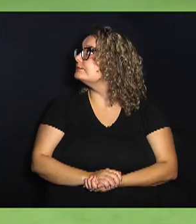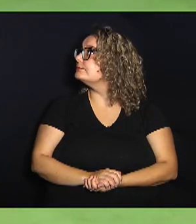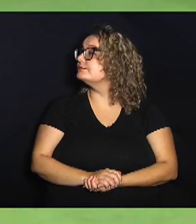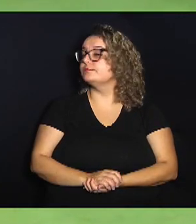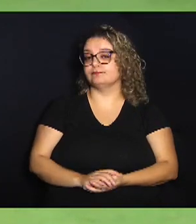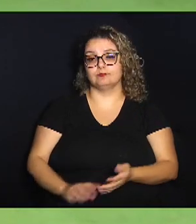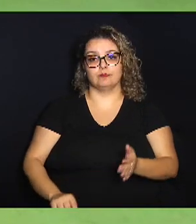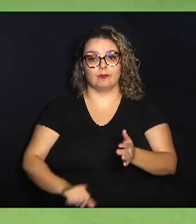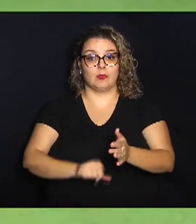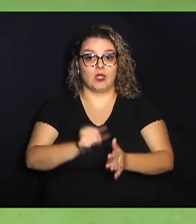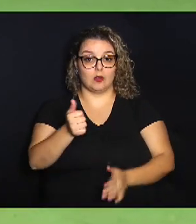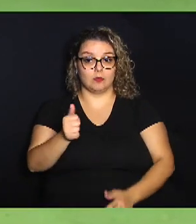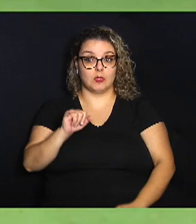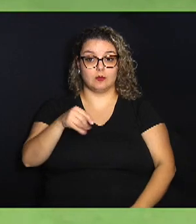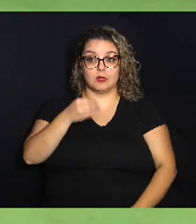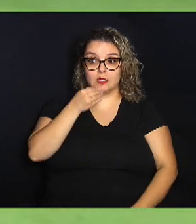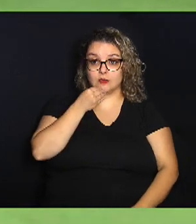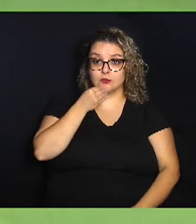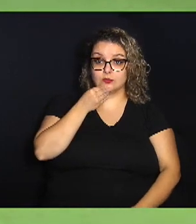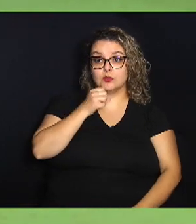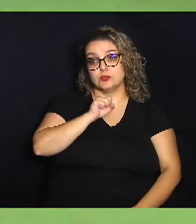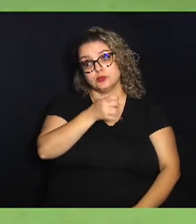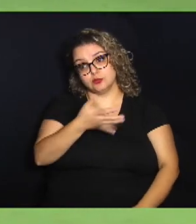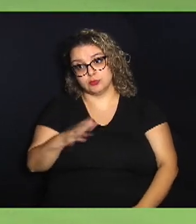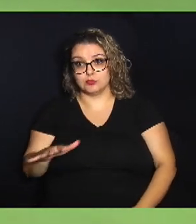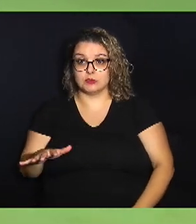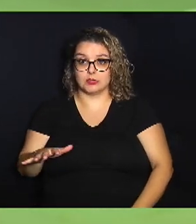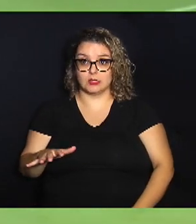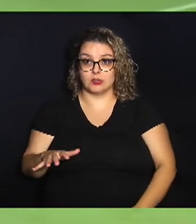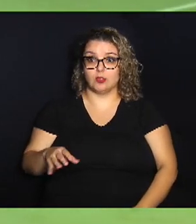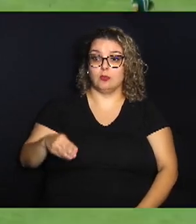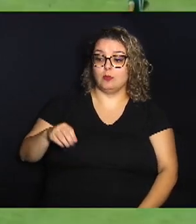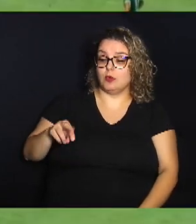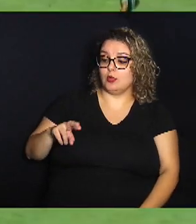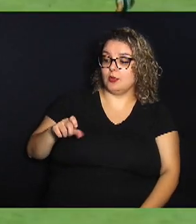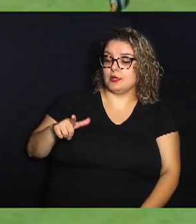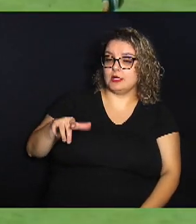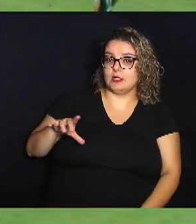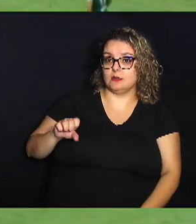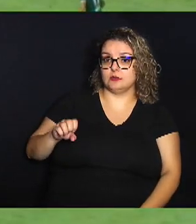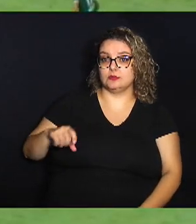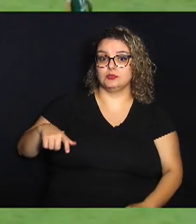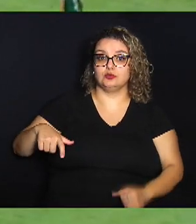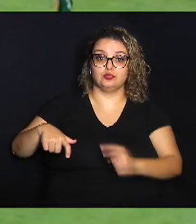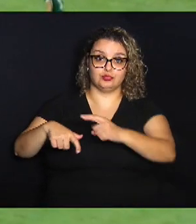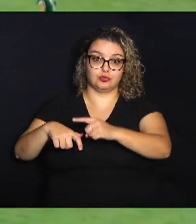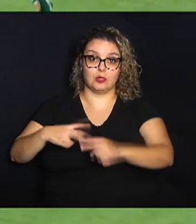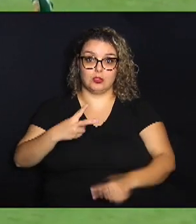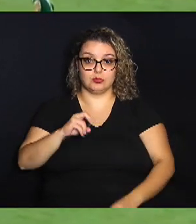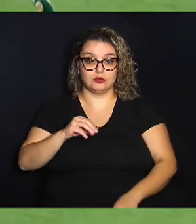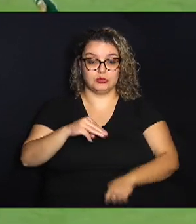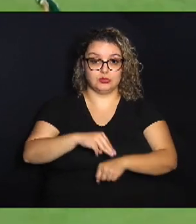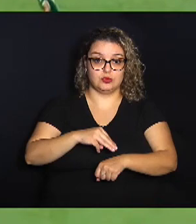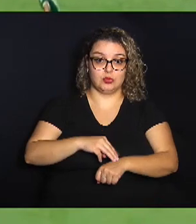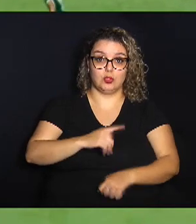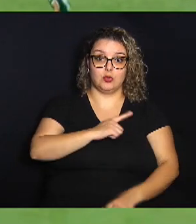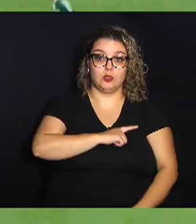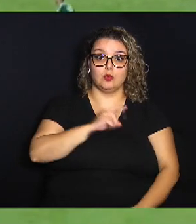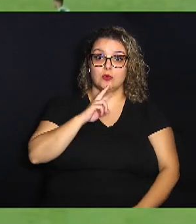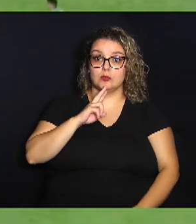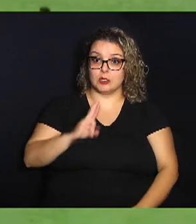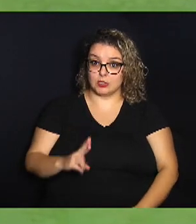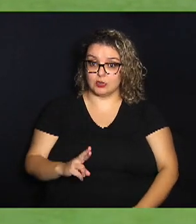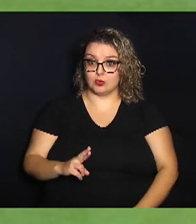primeira oportunidade foi do Santos, com o Morelos, que mandou por cima. Aos 20 minutos, o Guarani respondeu